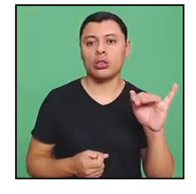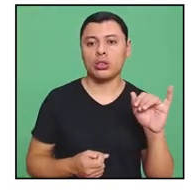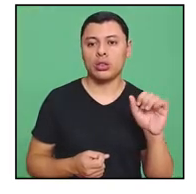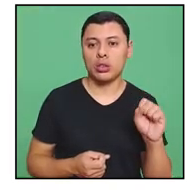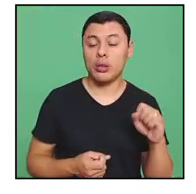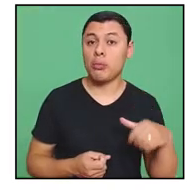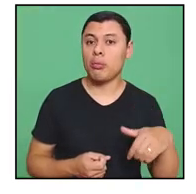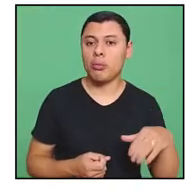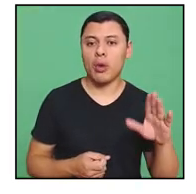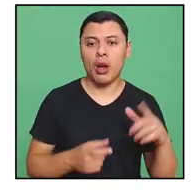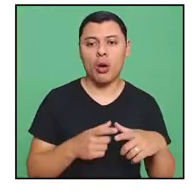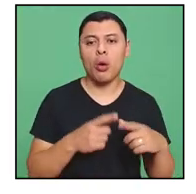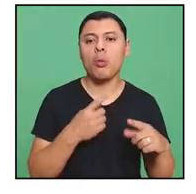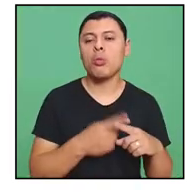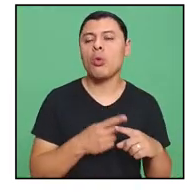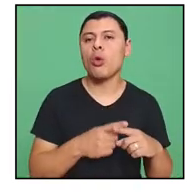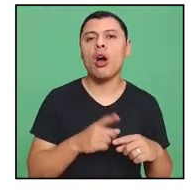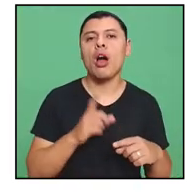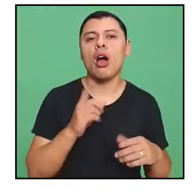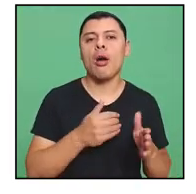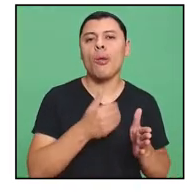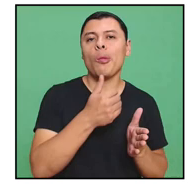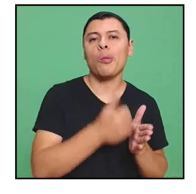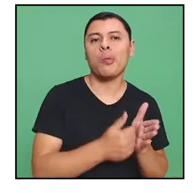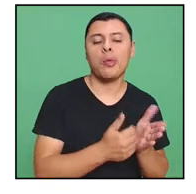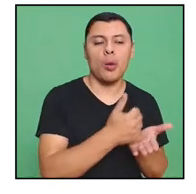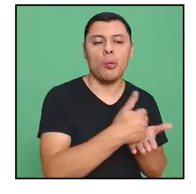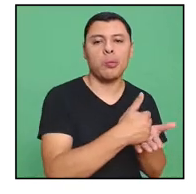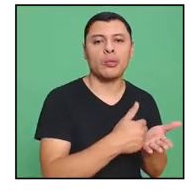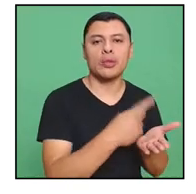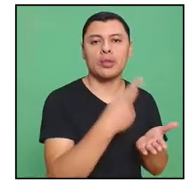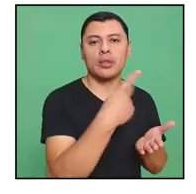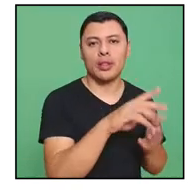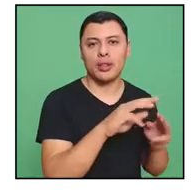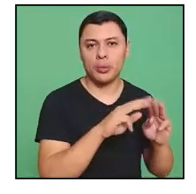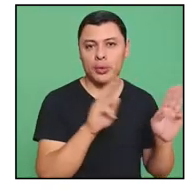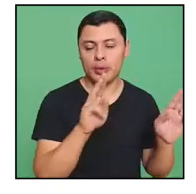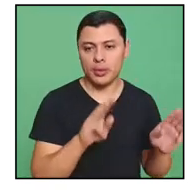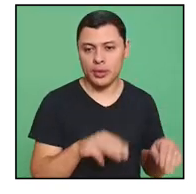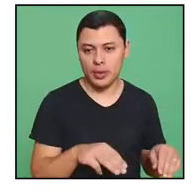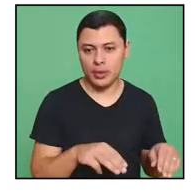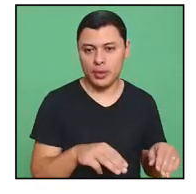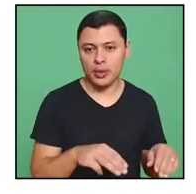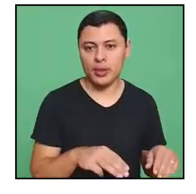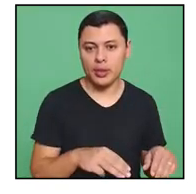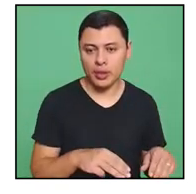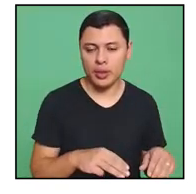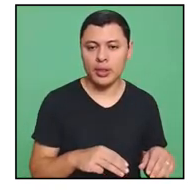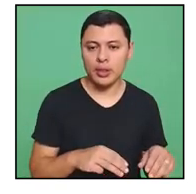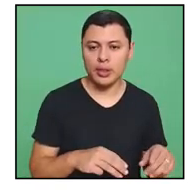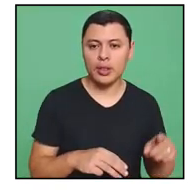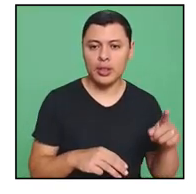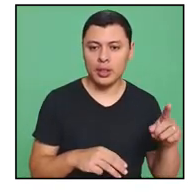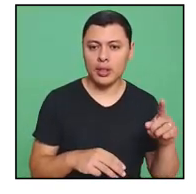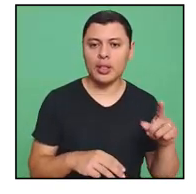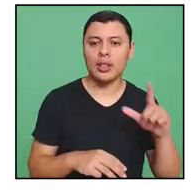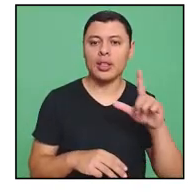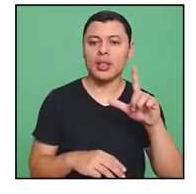Isso não é royalty, isso é comissão se fosse a comissão da galeria, né? Que no sistema legacy, no